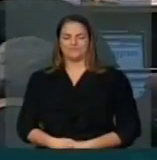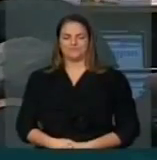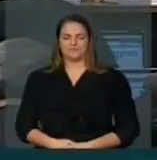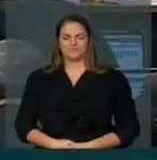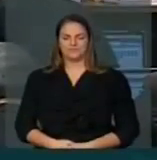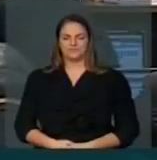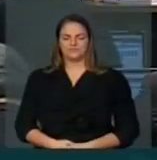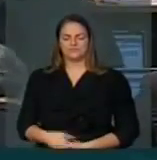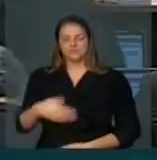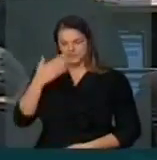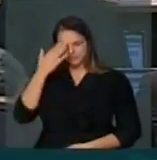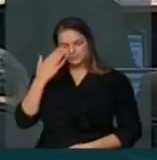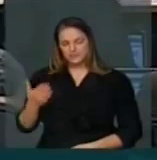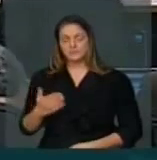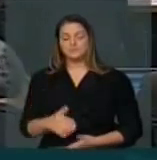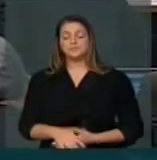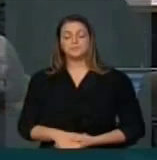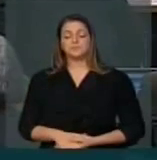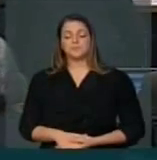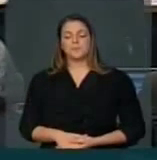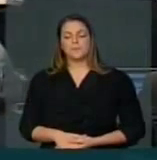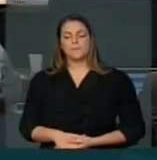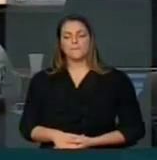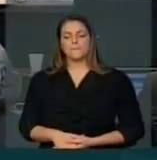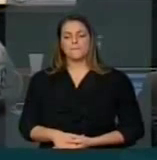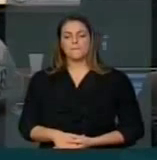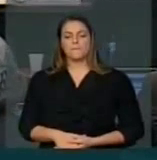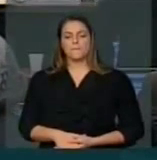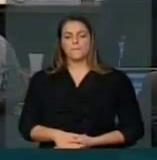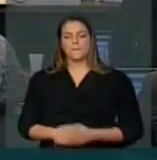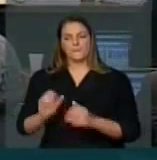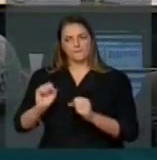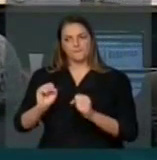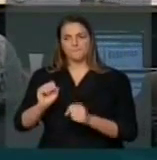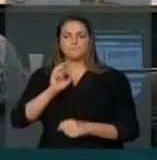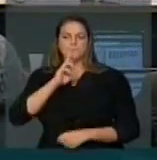Agradeço, deputado Magalhães, e passo a palavra ao presidente Luciano Coutinho. Deputado, muito